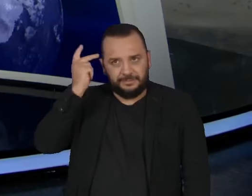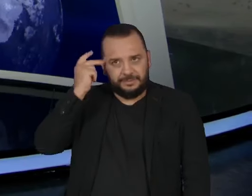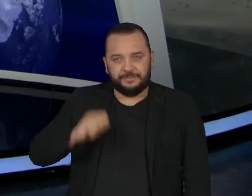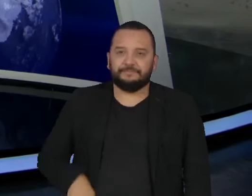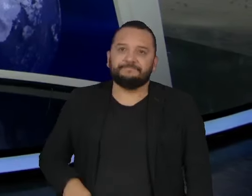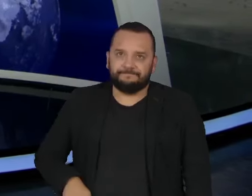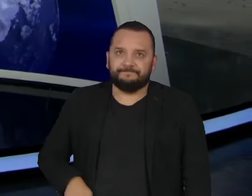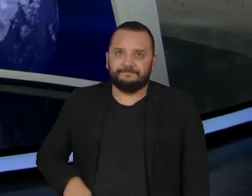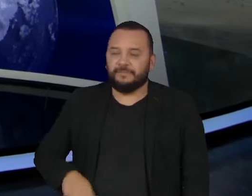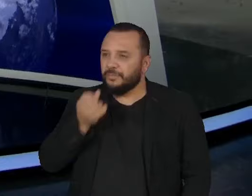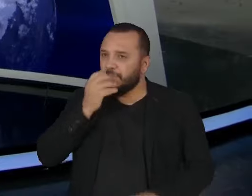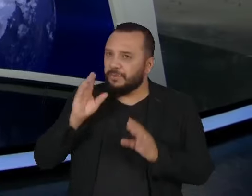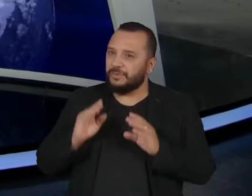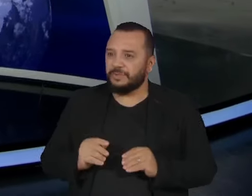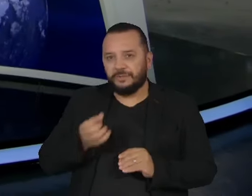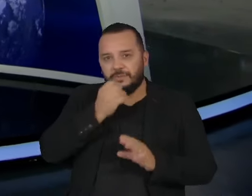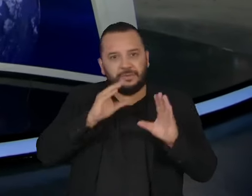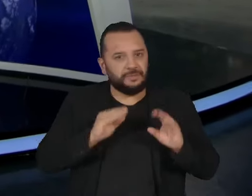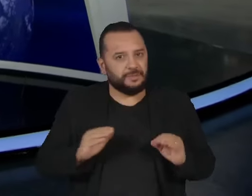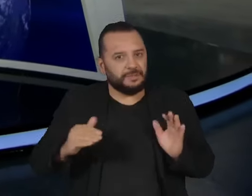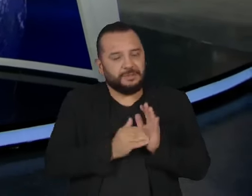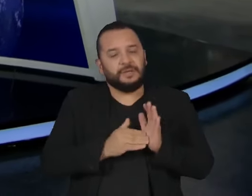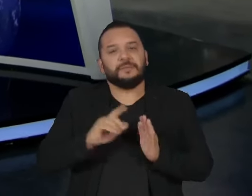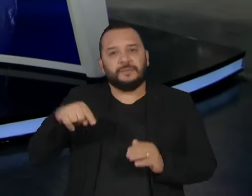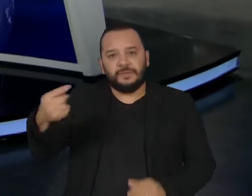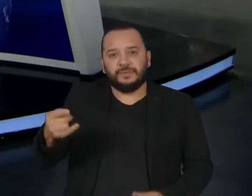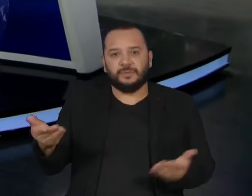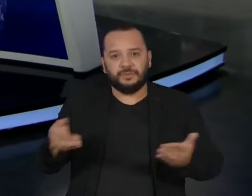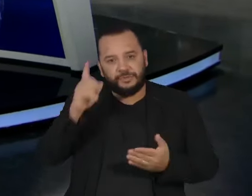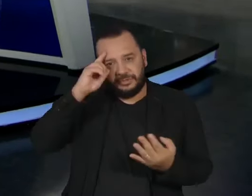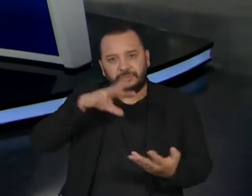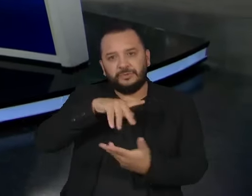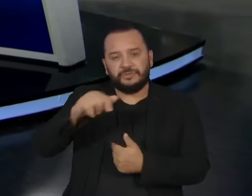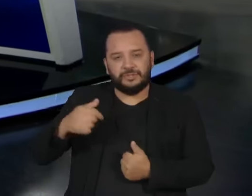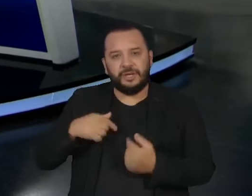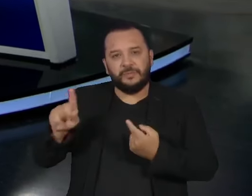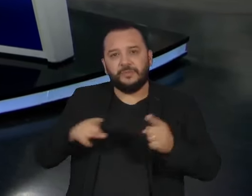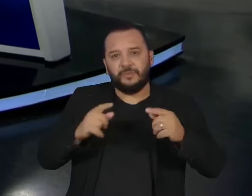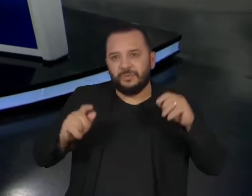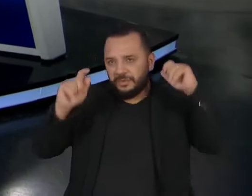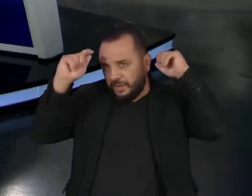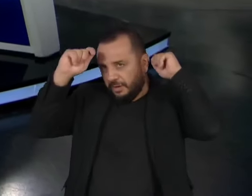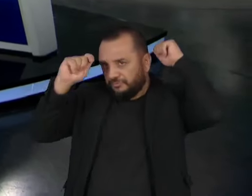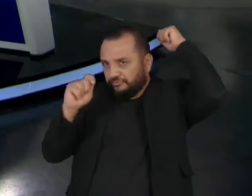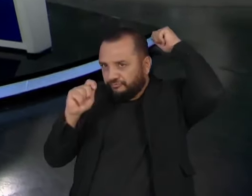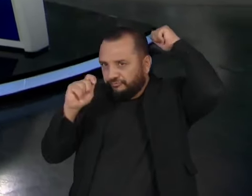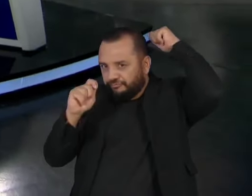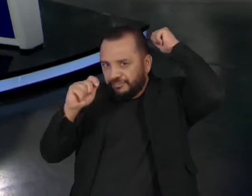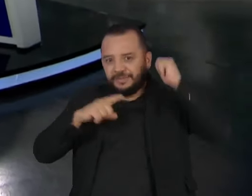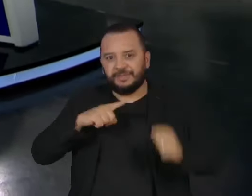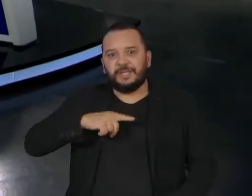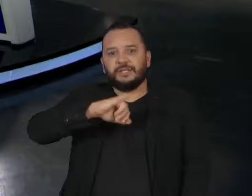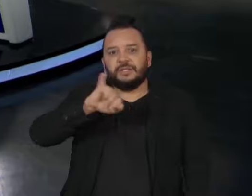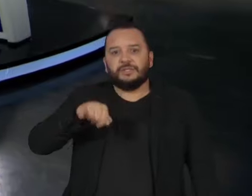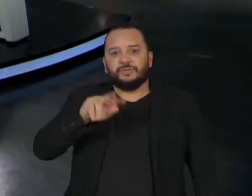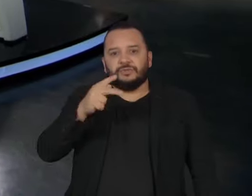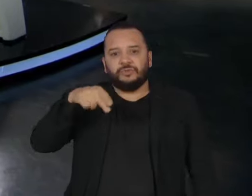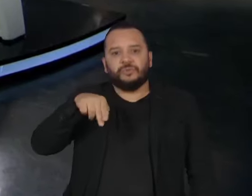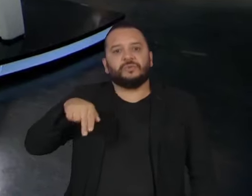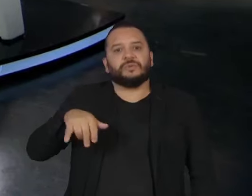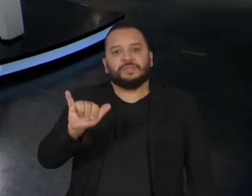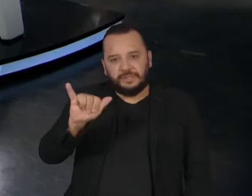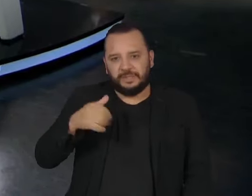até a próxima. E hoje é Dia Internacional da Música Country. E o Jornal da Cultura termina com Johnny Cash cantando Ghost